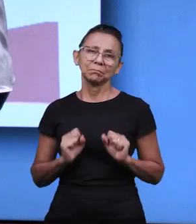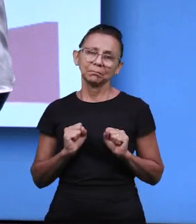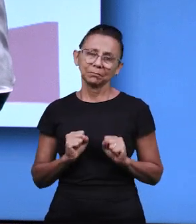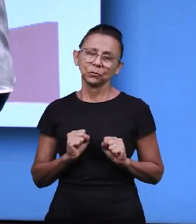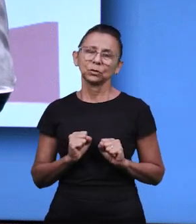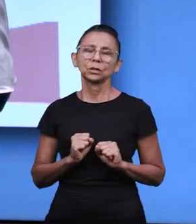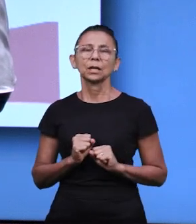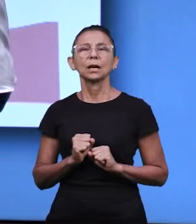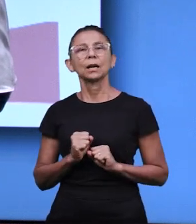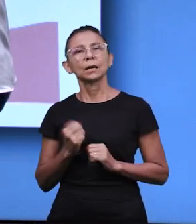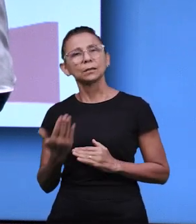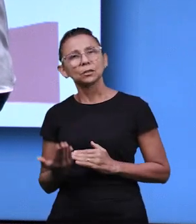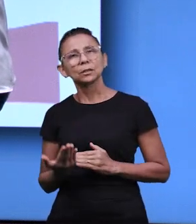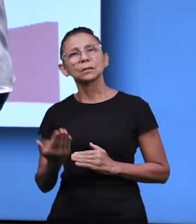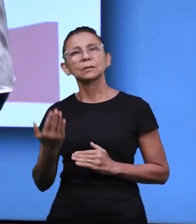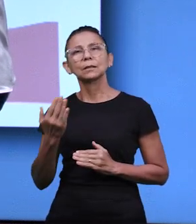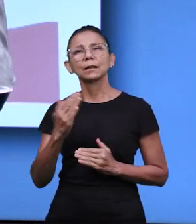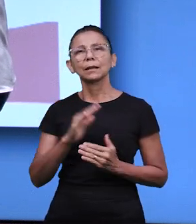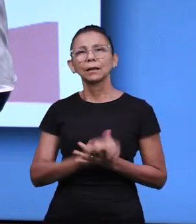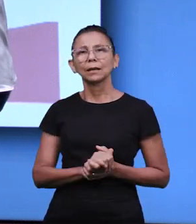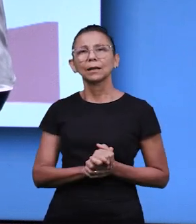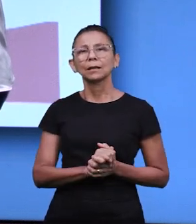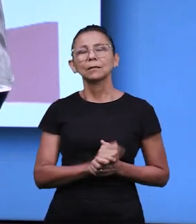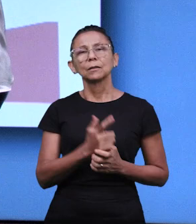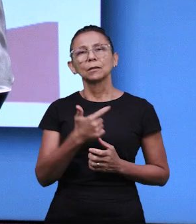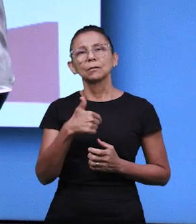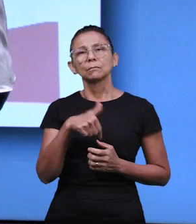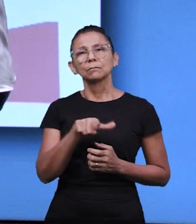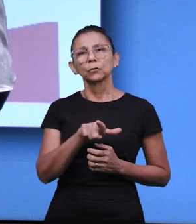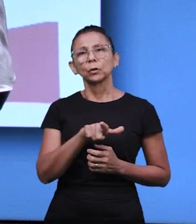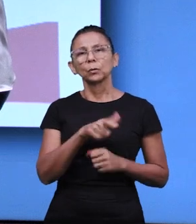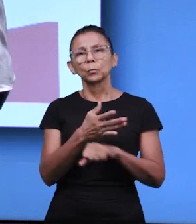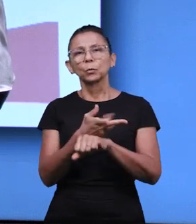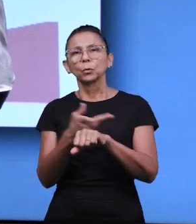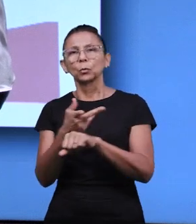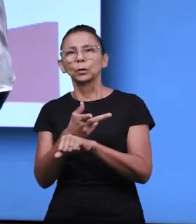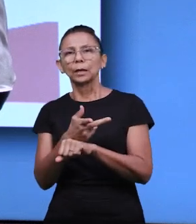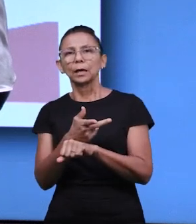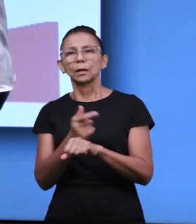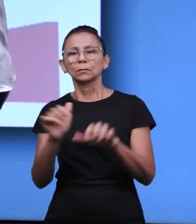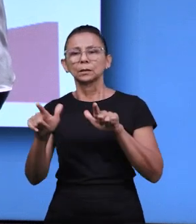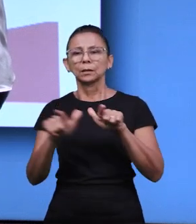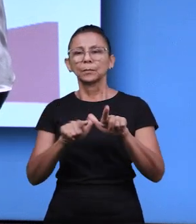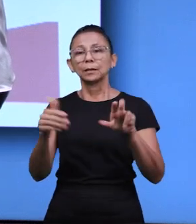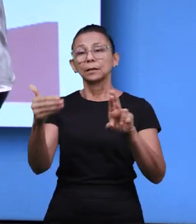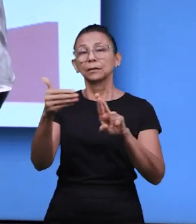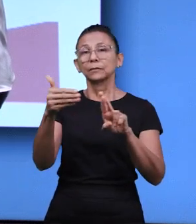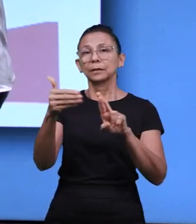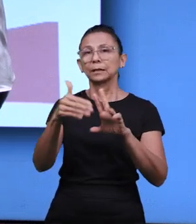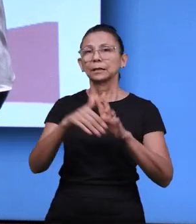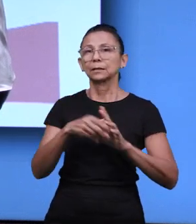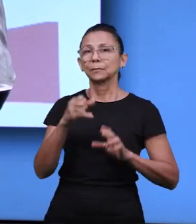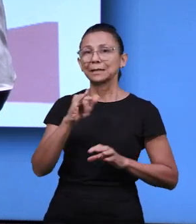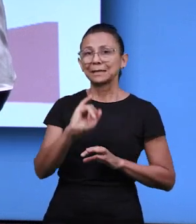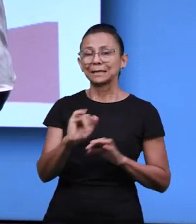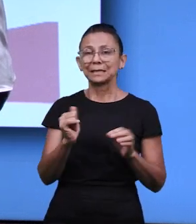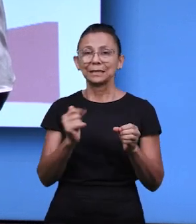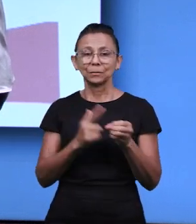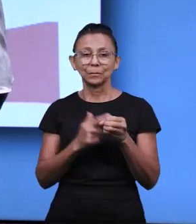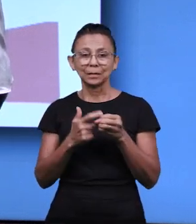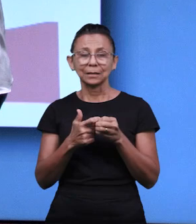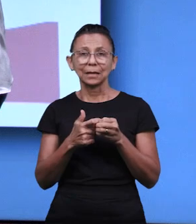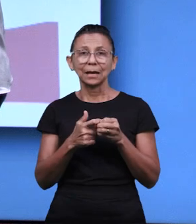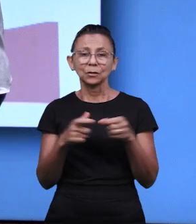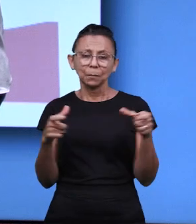possam estar um pouquinho à frente, já foram encaminhados para alguns serviços de referência. Mas se você está numa cidade pequena, de poucos recursos